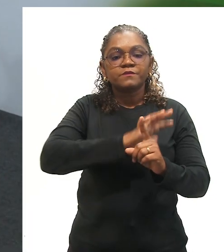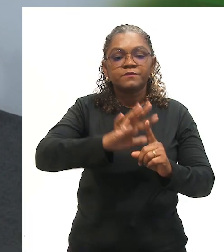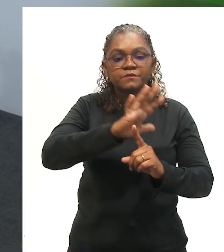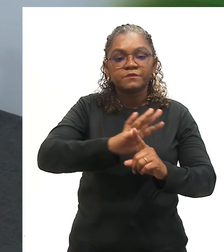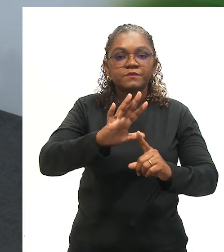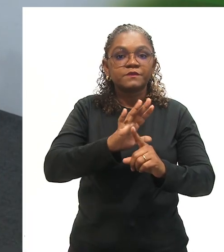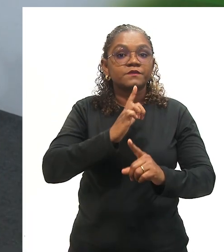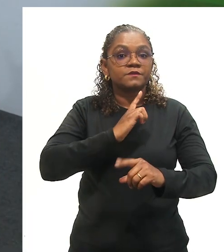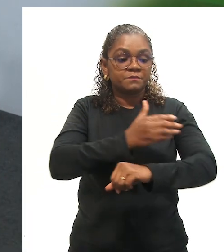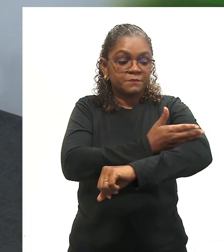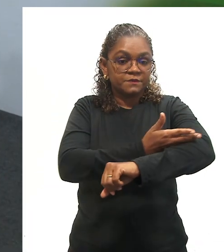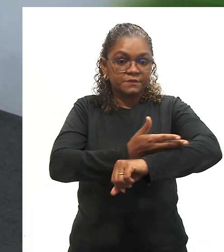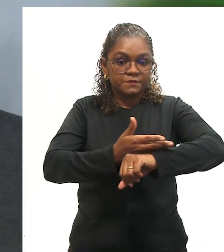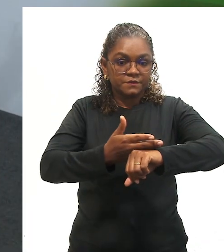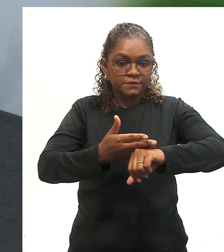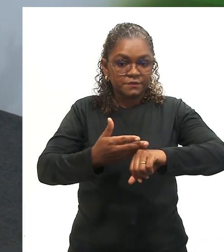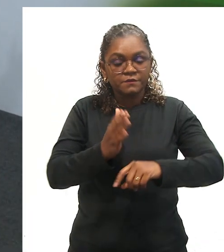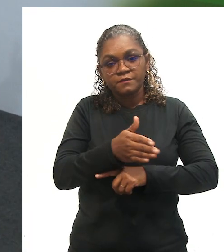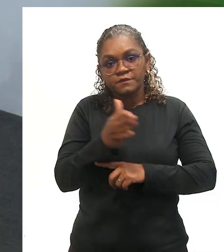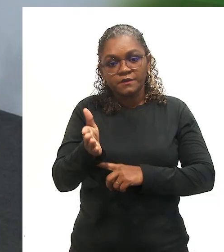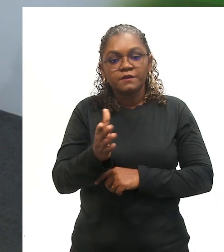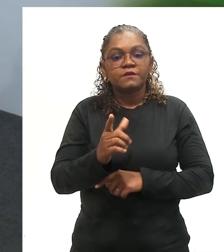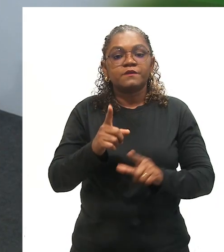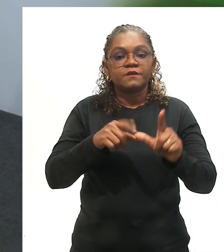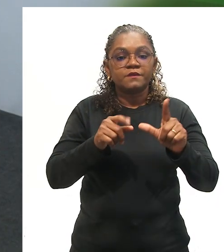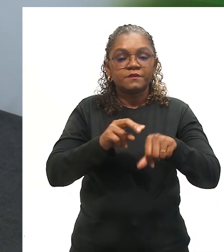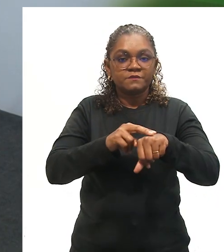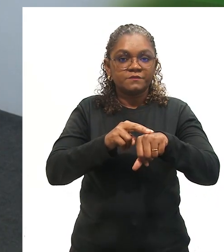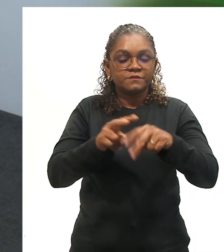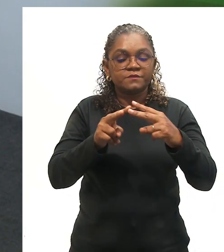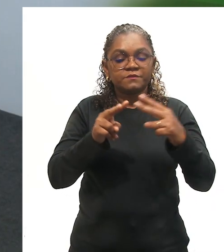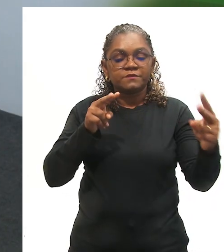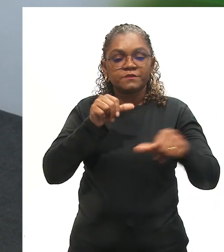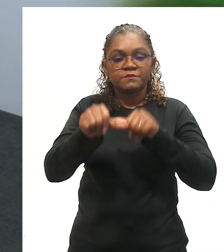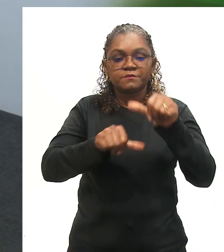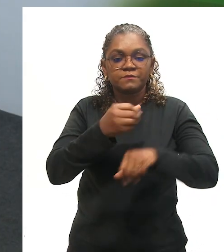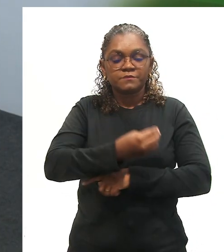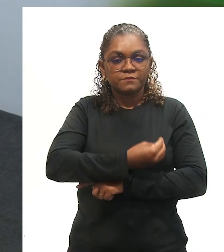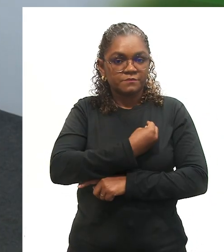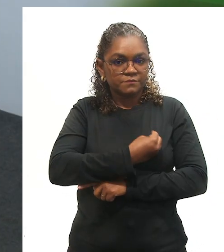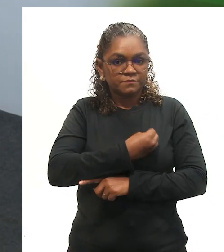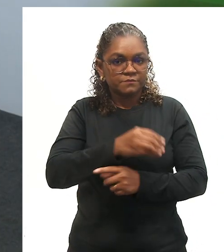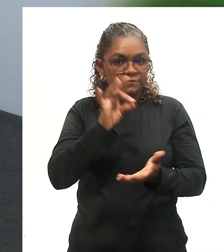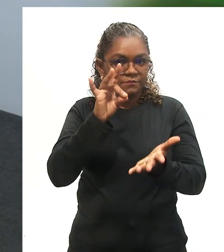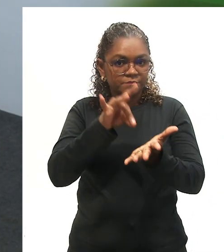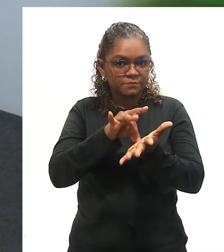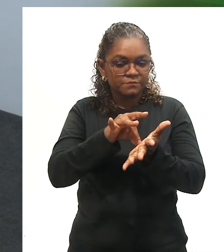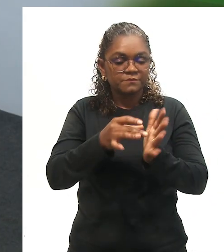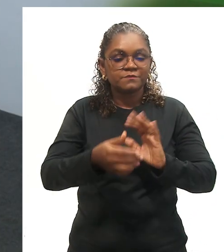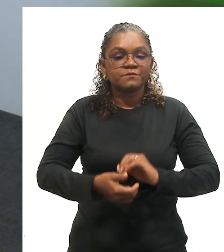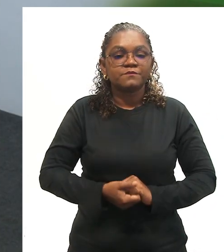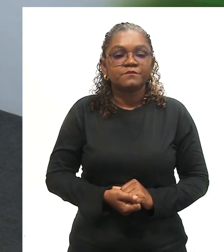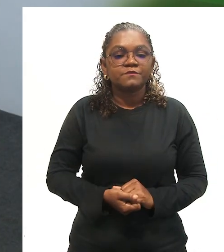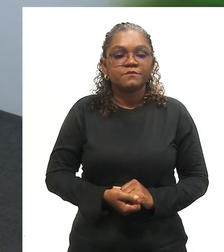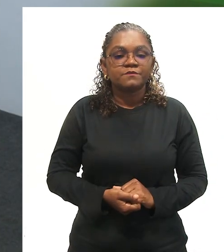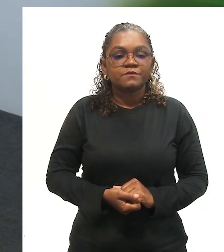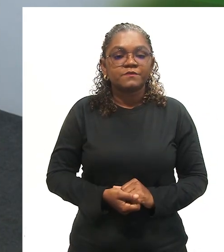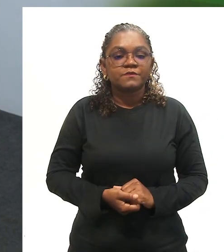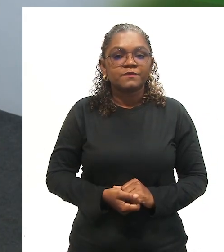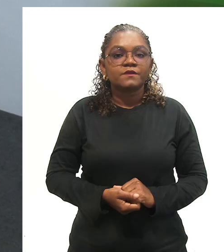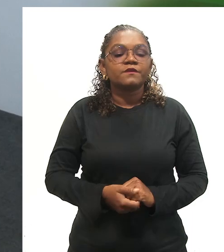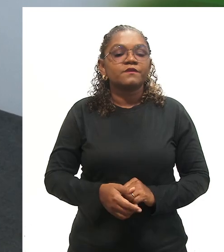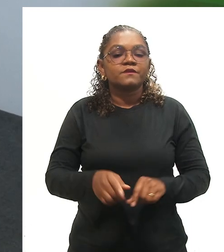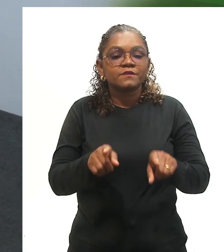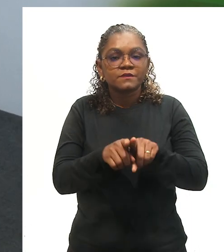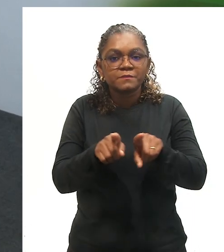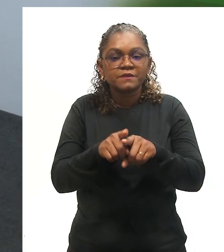uma tela branca e do lado está escrito em letras verdes EAD Mudando Realidade. Você pode acompanhar na nossa